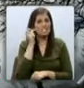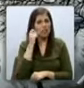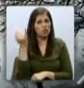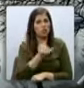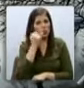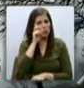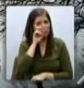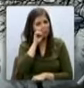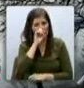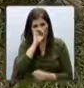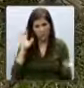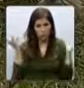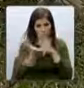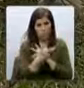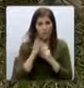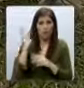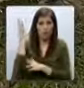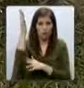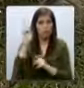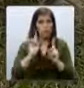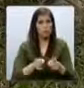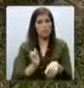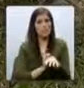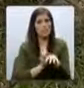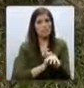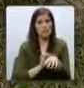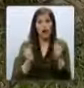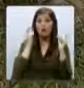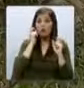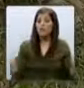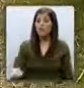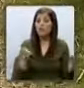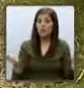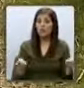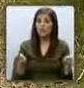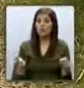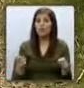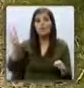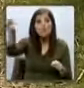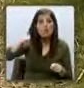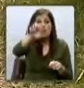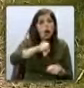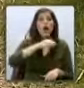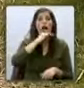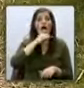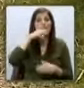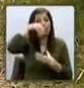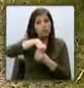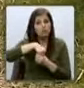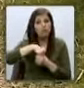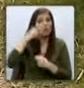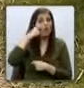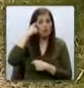conservação da natureza e florestas começou a sensibilizar os pastores para integrarem estes cães nos rebanhos o programa